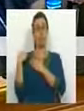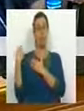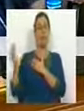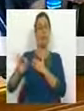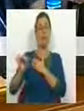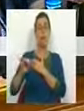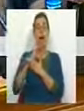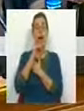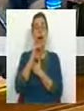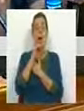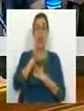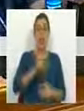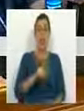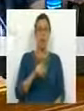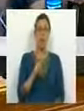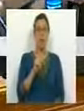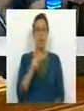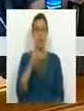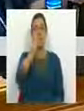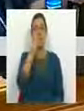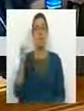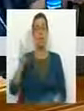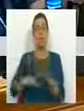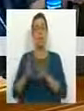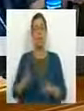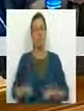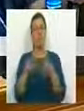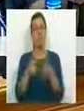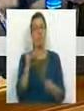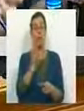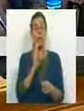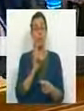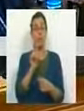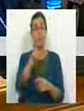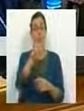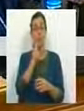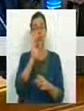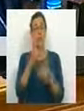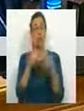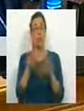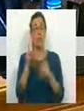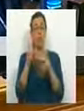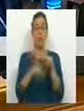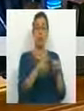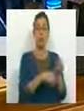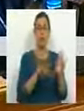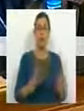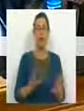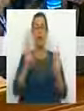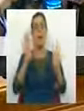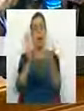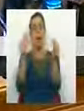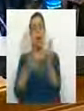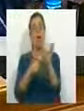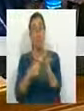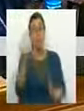responsabilidade das águas do Lisboa e Vale do Tejo, o Governo anterior fez vários investimentos importantes, o Sr. Ministro até já inaugurou alguns deles, mas também há